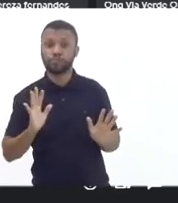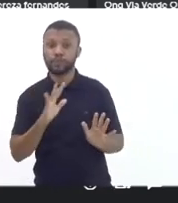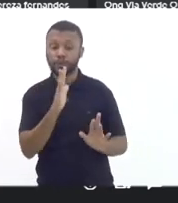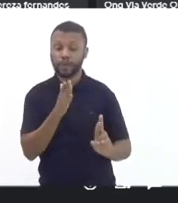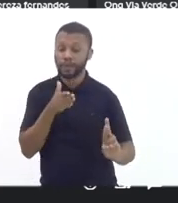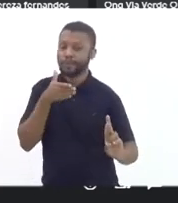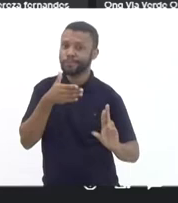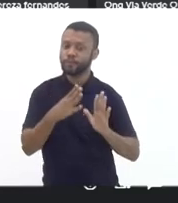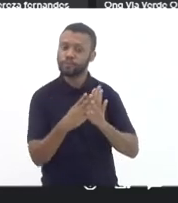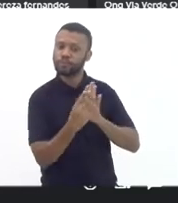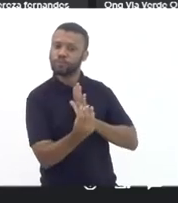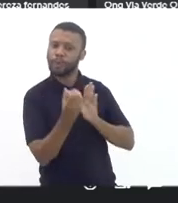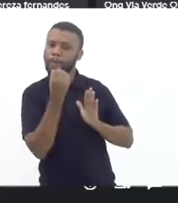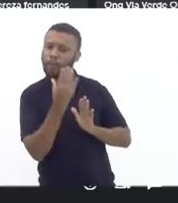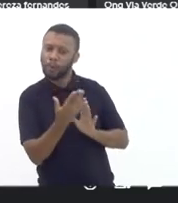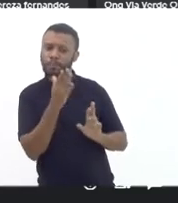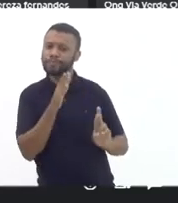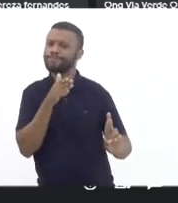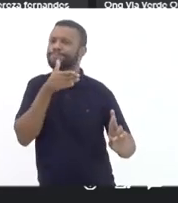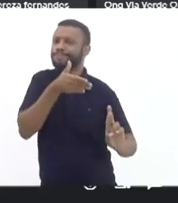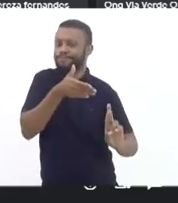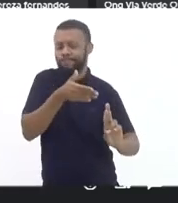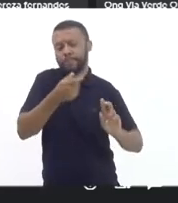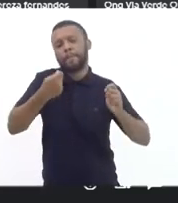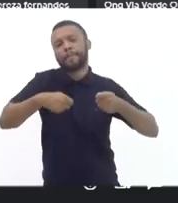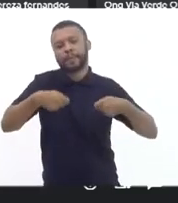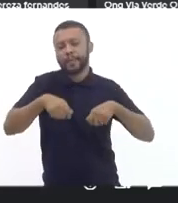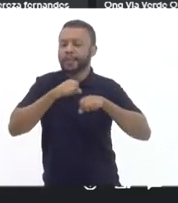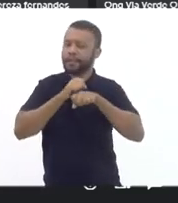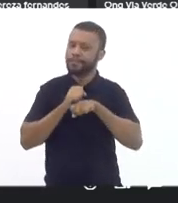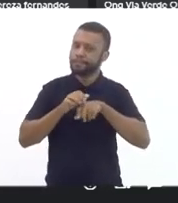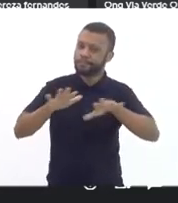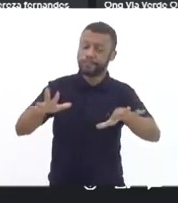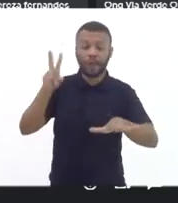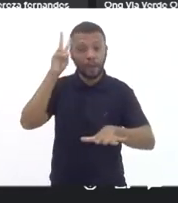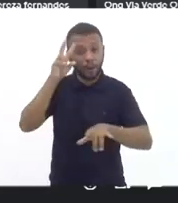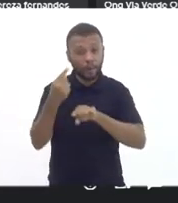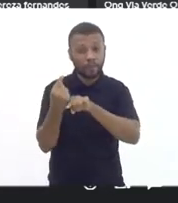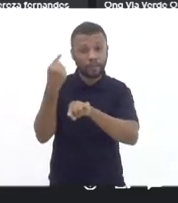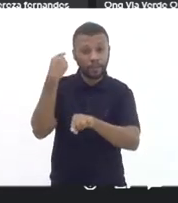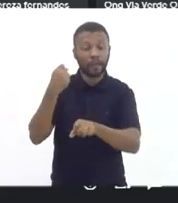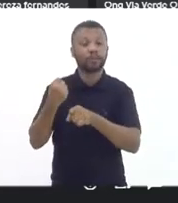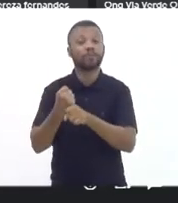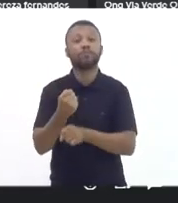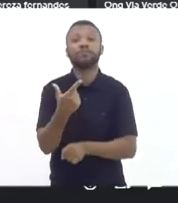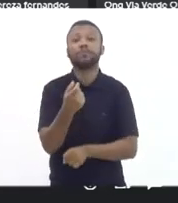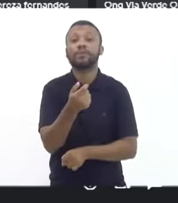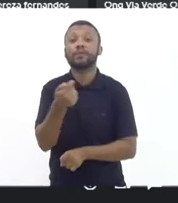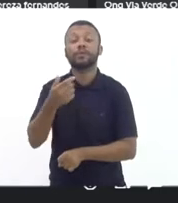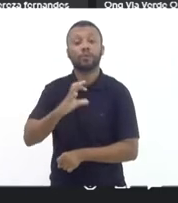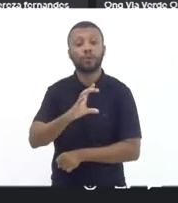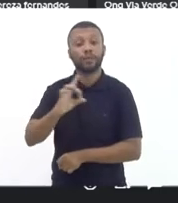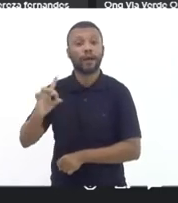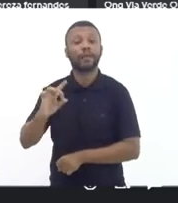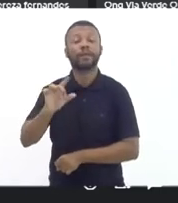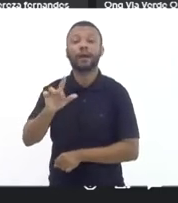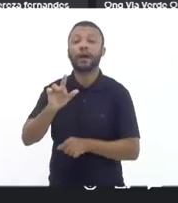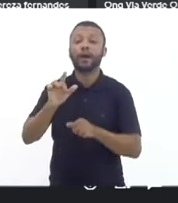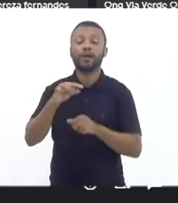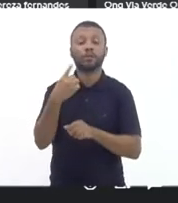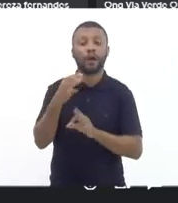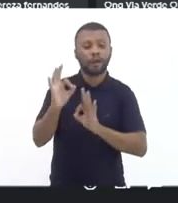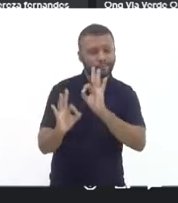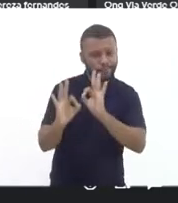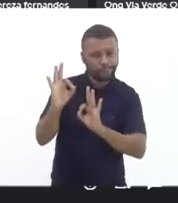exemplos precisam ser replicados. Eu me lembro, em 2017, quando eu coordenava a proteção animal de Niterói, fizemos um fórum com